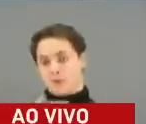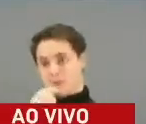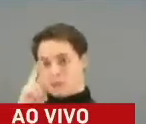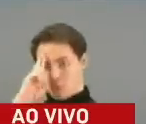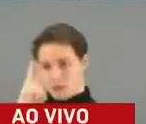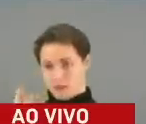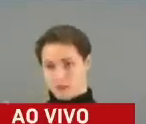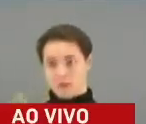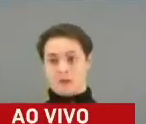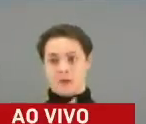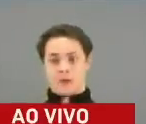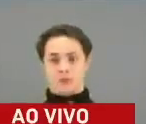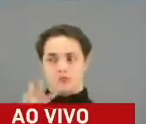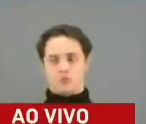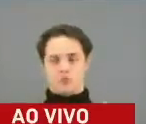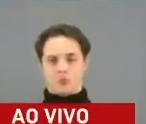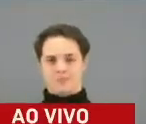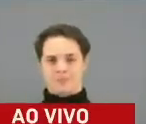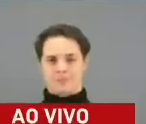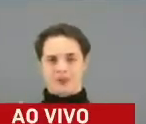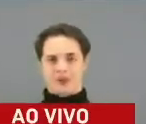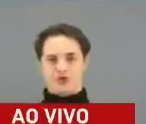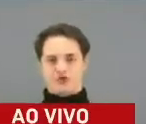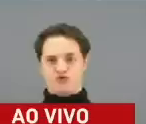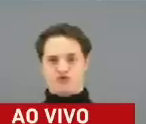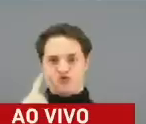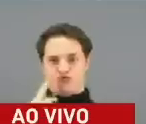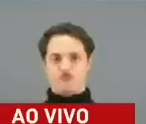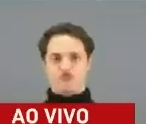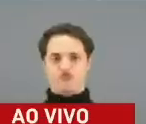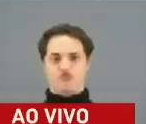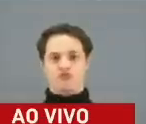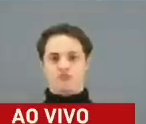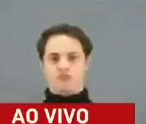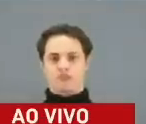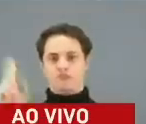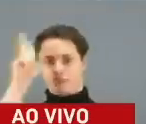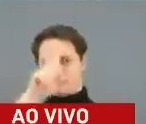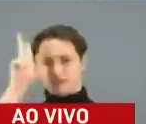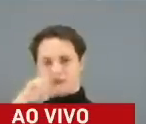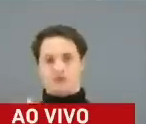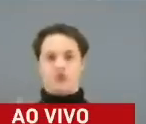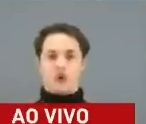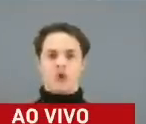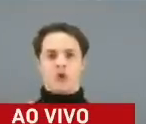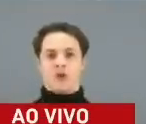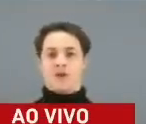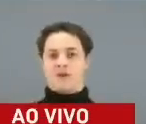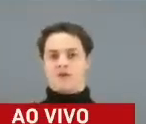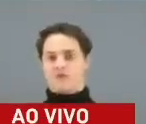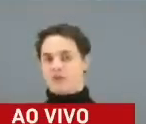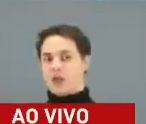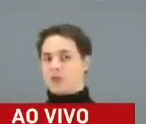tem aqui, ao conduzir a CPMI, uma responsabilidade histórica nesse momento em que nós vivemos uma verdadeira